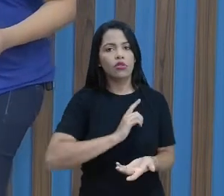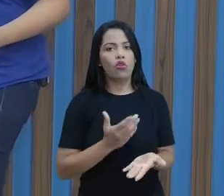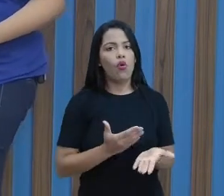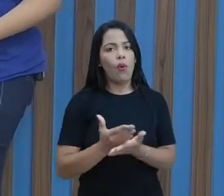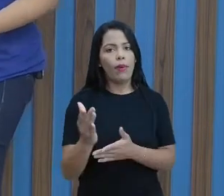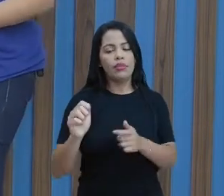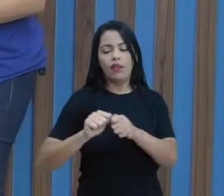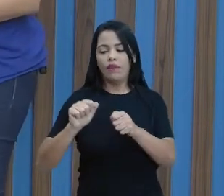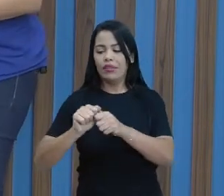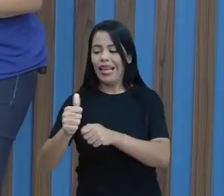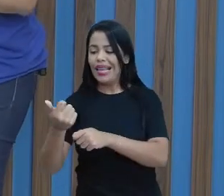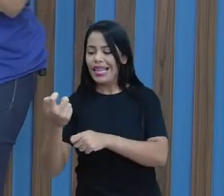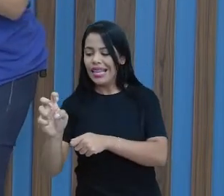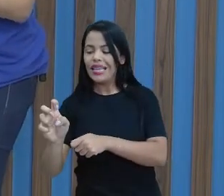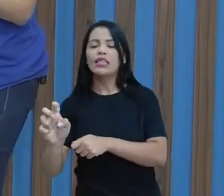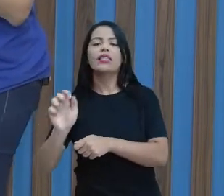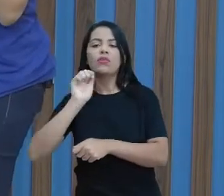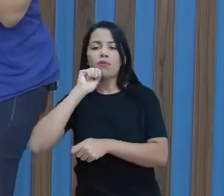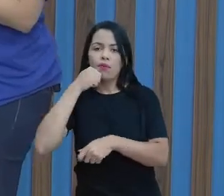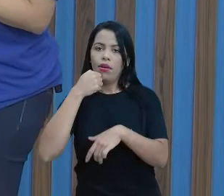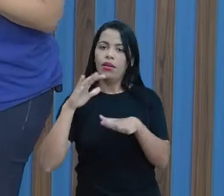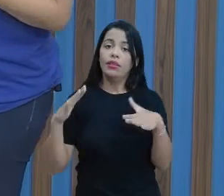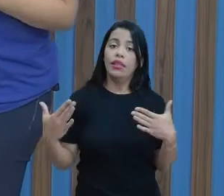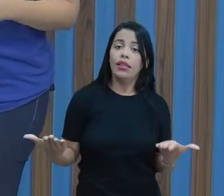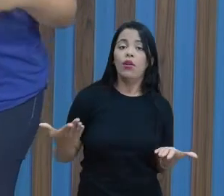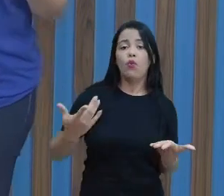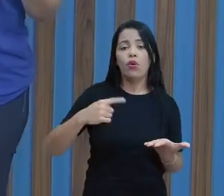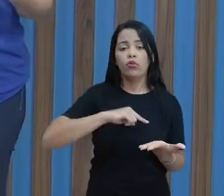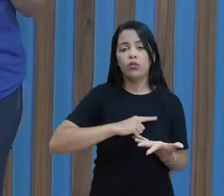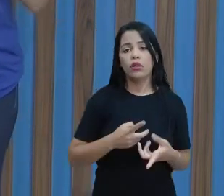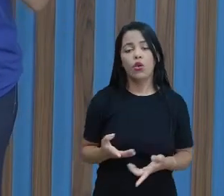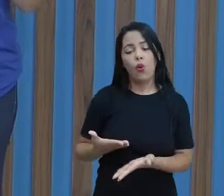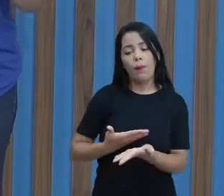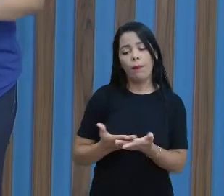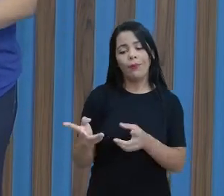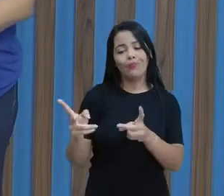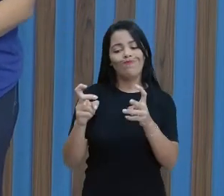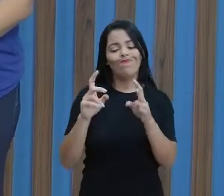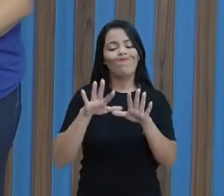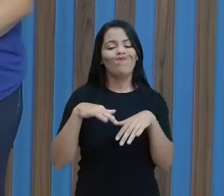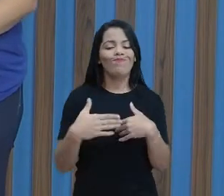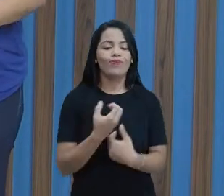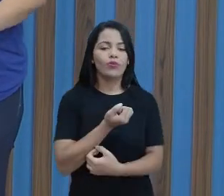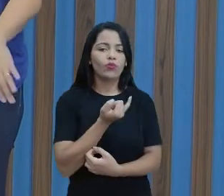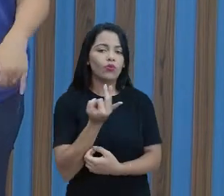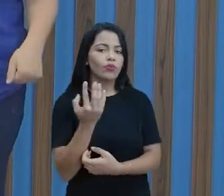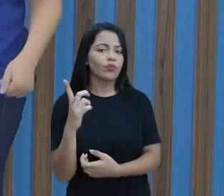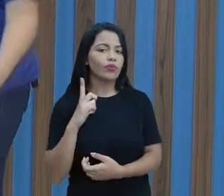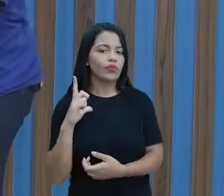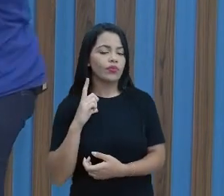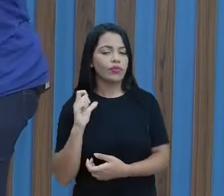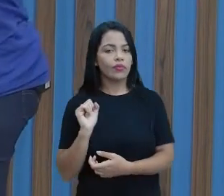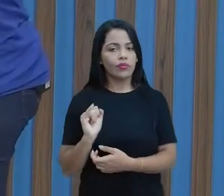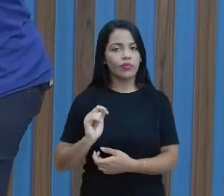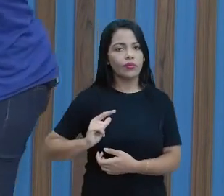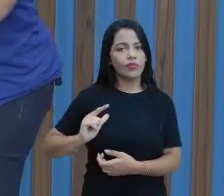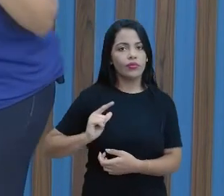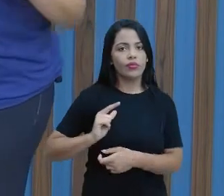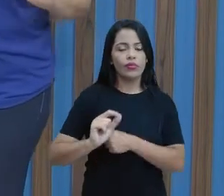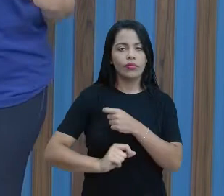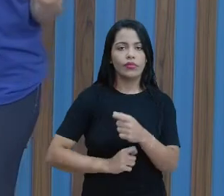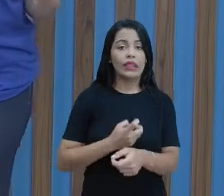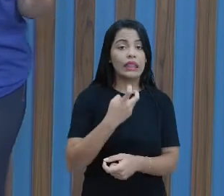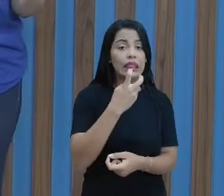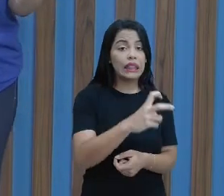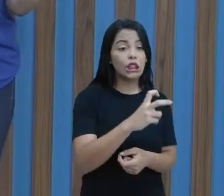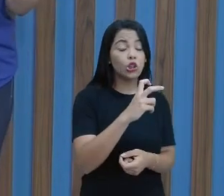aí. Então, quando a gente começa a perceber isso, qual é a quantidade, por exemplo, que eu teria se eu tivesse 5 medidas